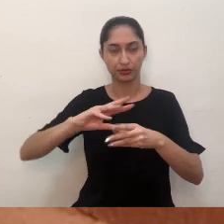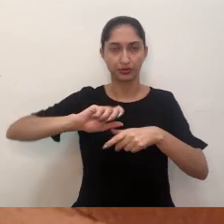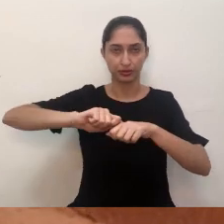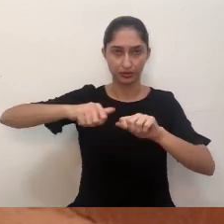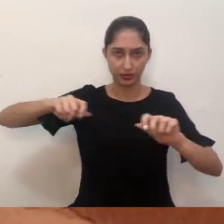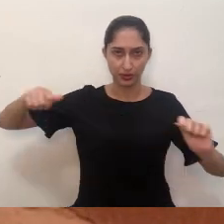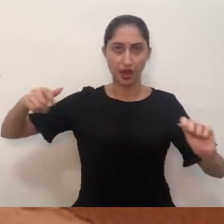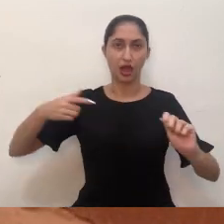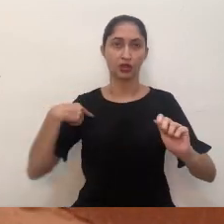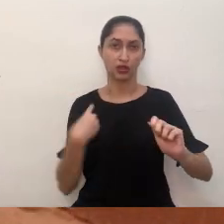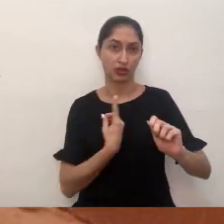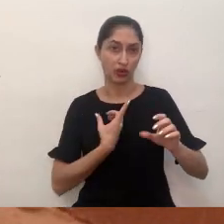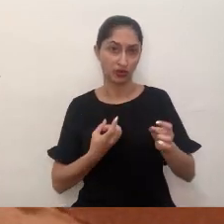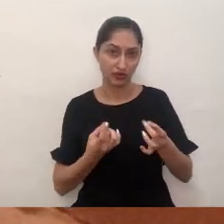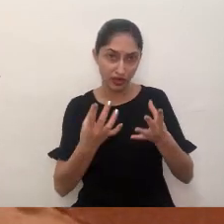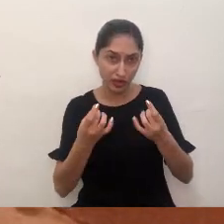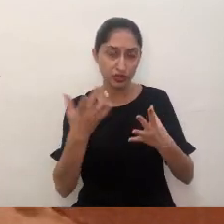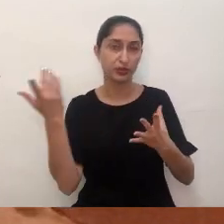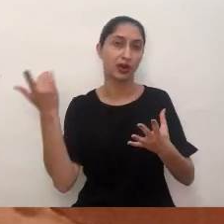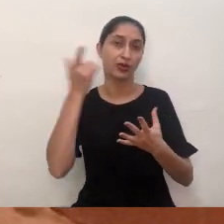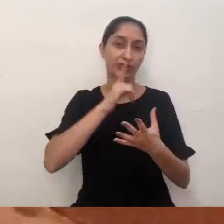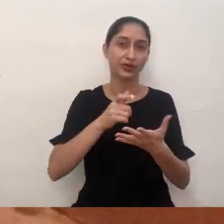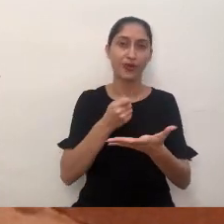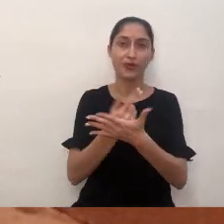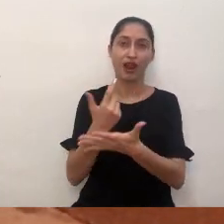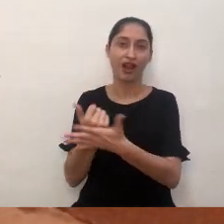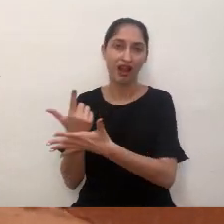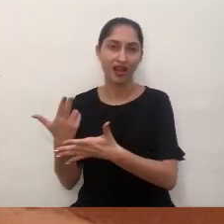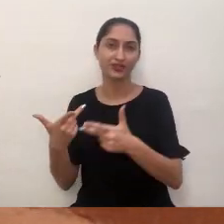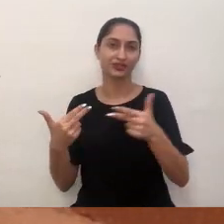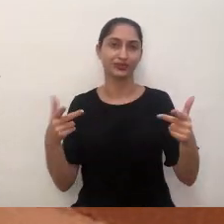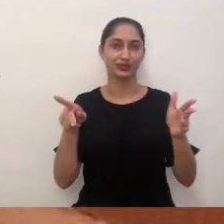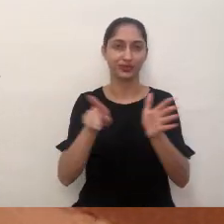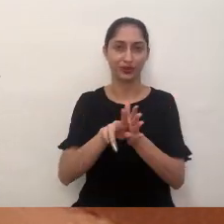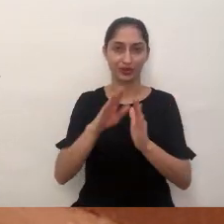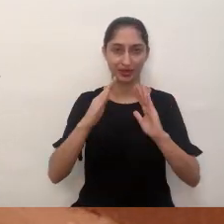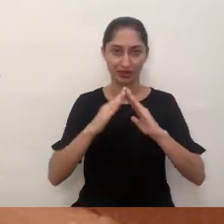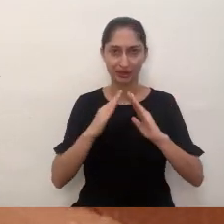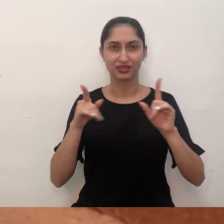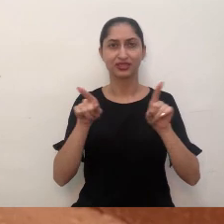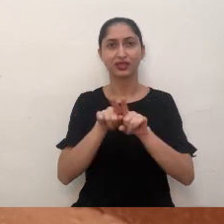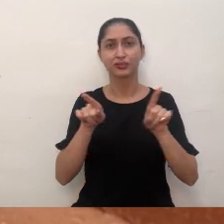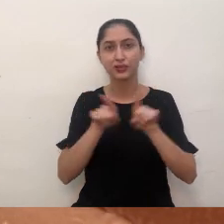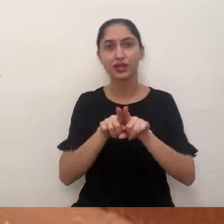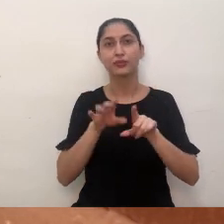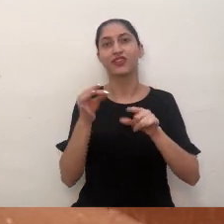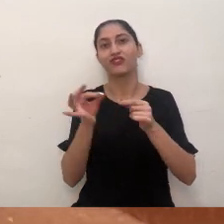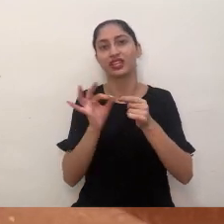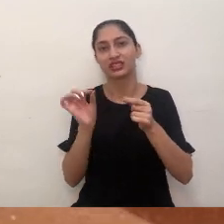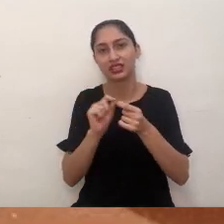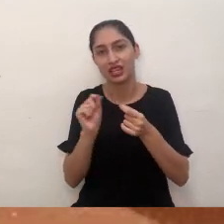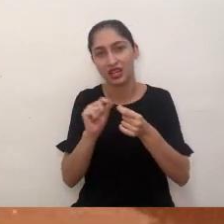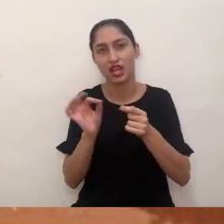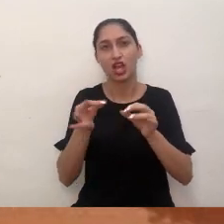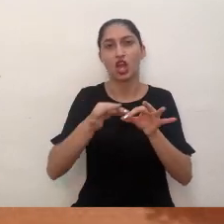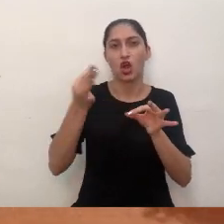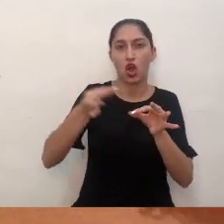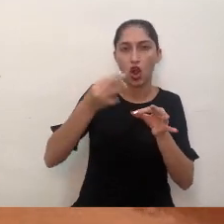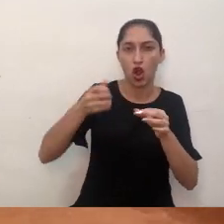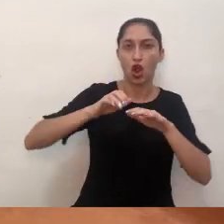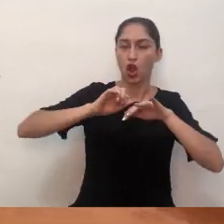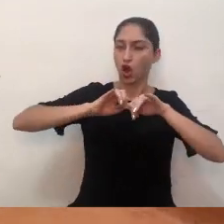vendia para poder comprar as coisas para dentro de casa e também para o consumo de roupa de cama, cobertor,